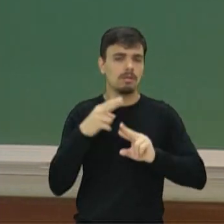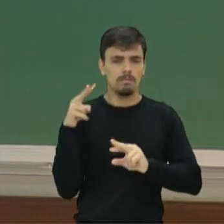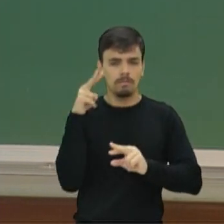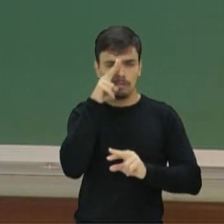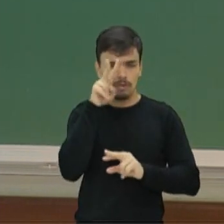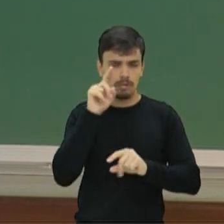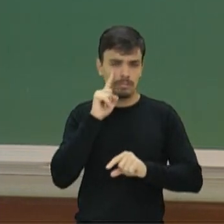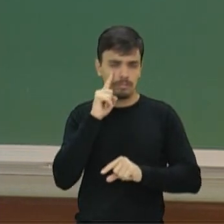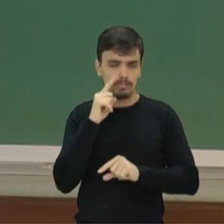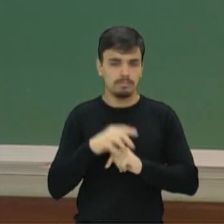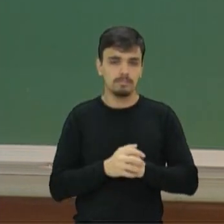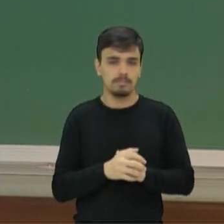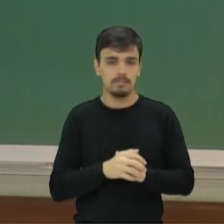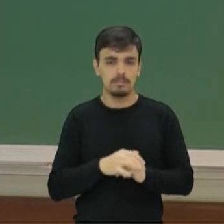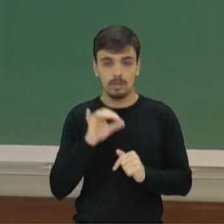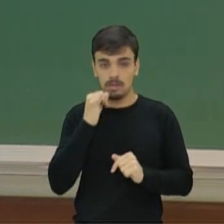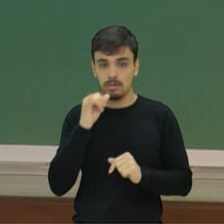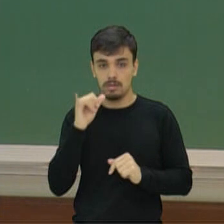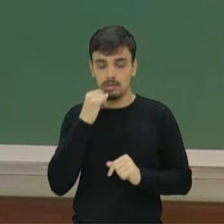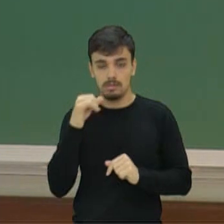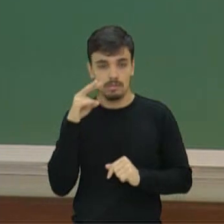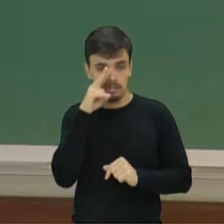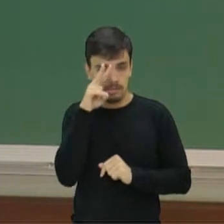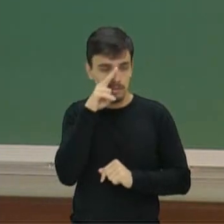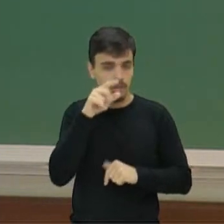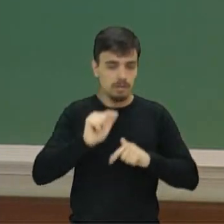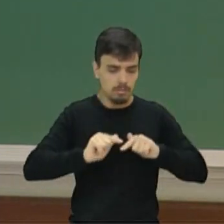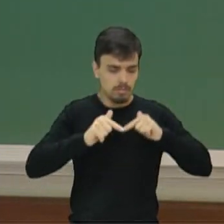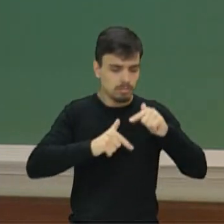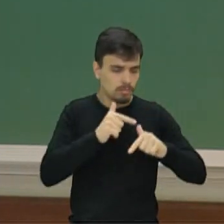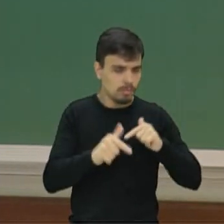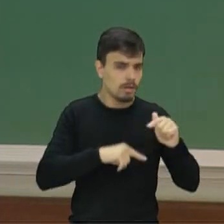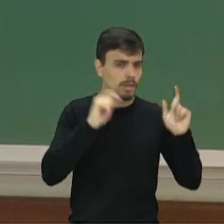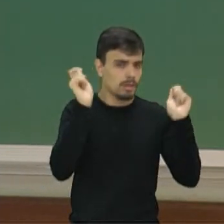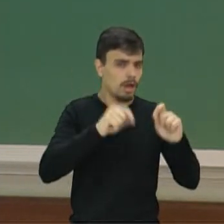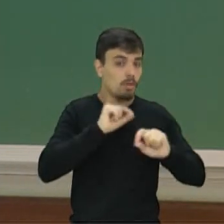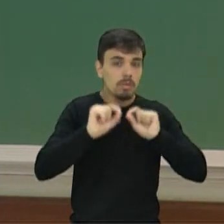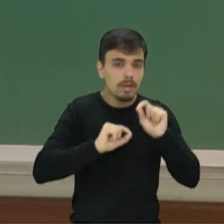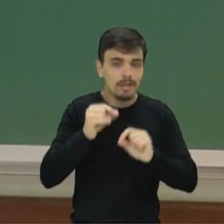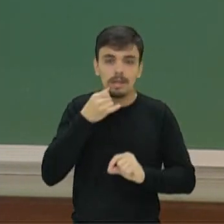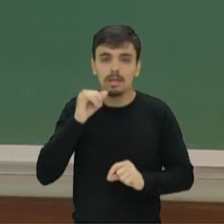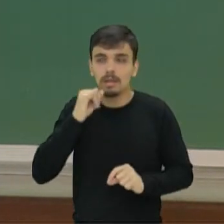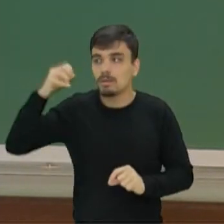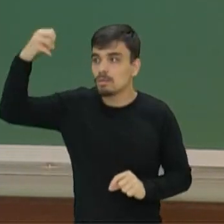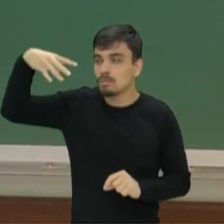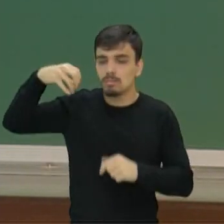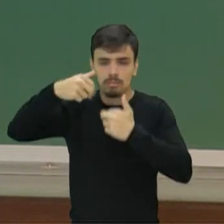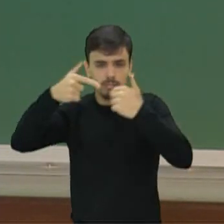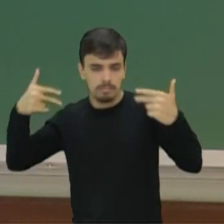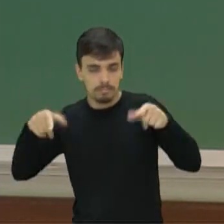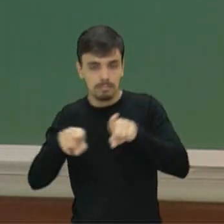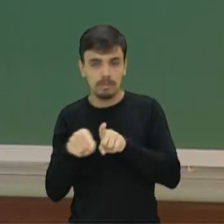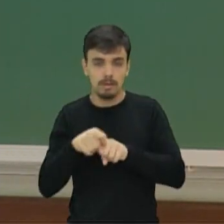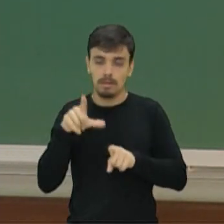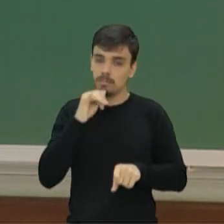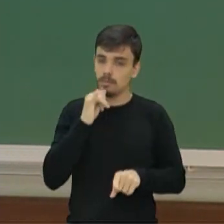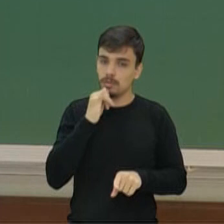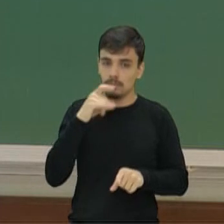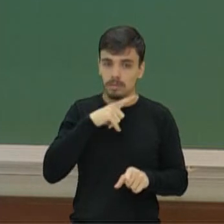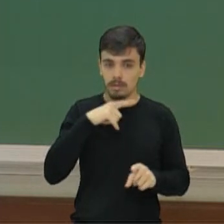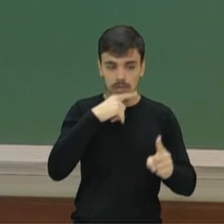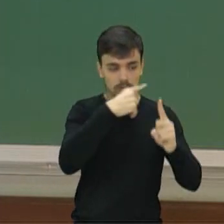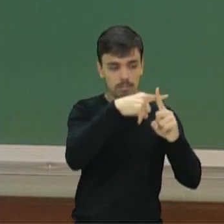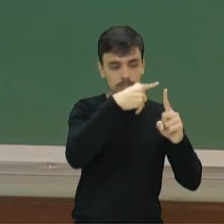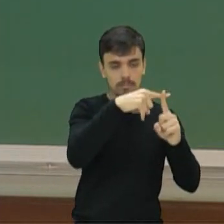cara, a força elétrica, cara, ela vai realizar trabalho, ela vai fornecer energia. Por exemplo, eu pego uma carga elétrica